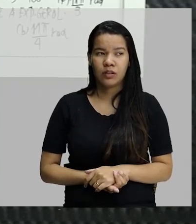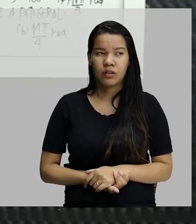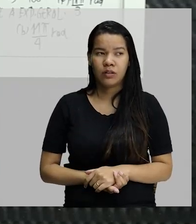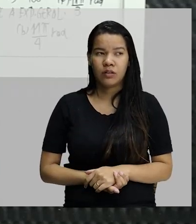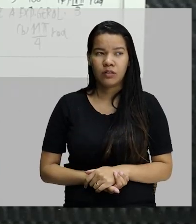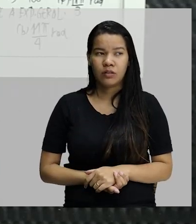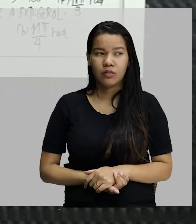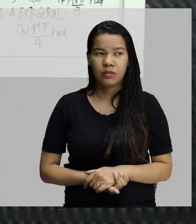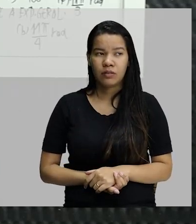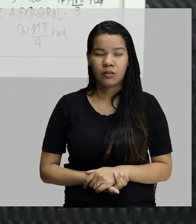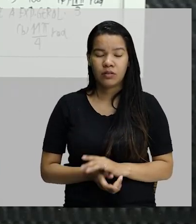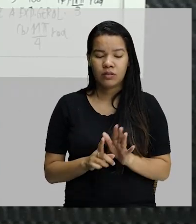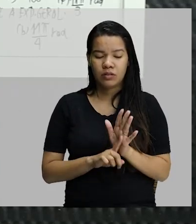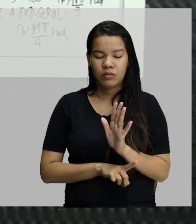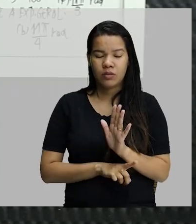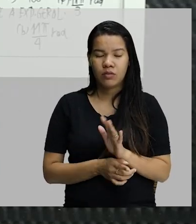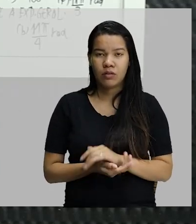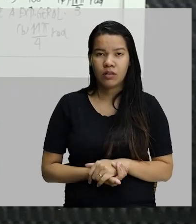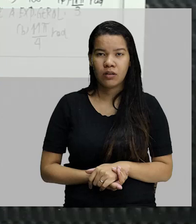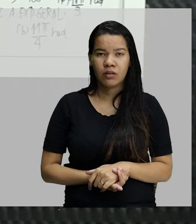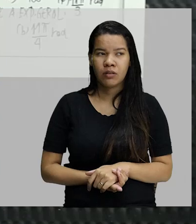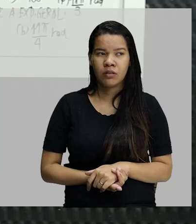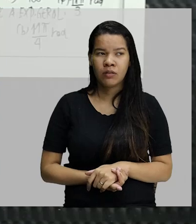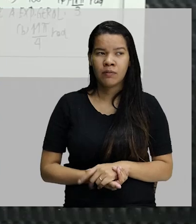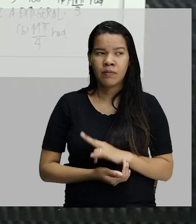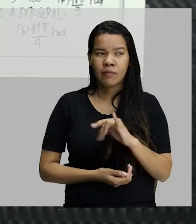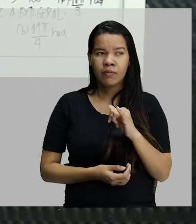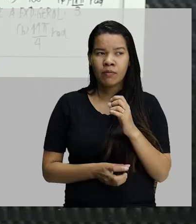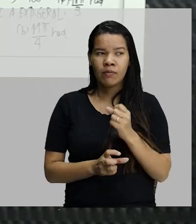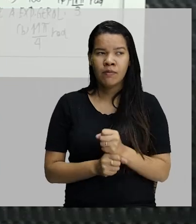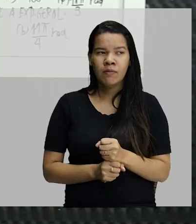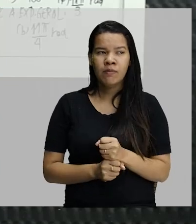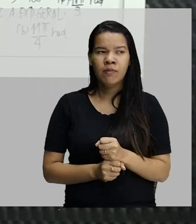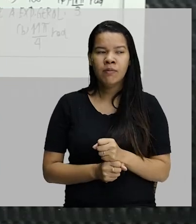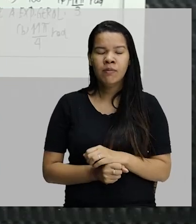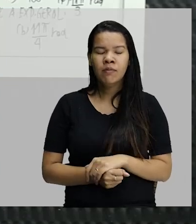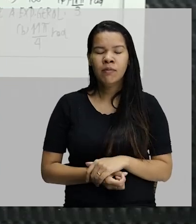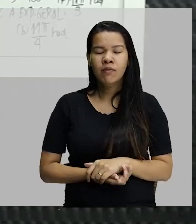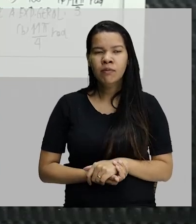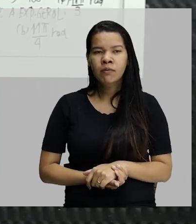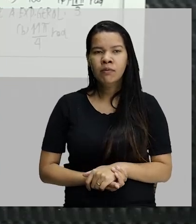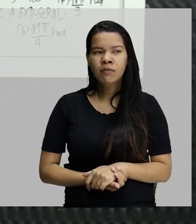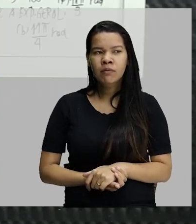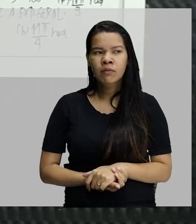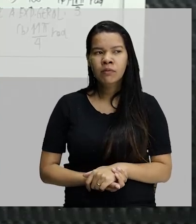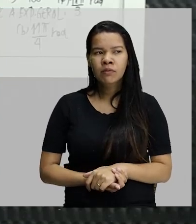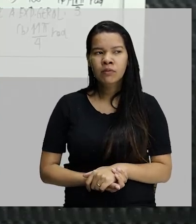para ser subtraído. E aí que vai sobrar um resto. Isso aqui, ó,